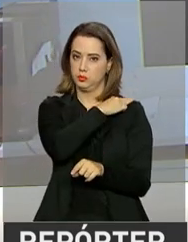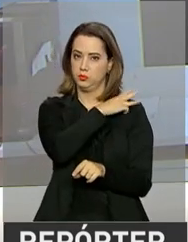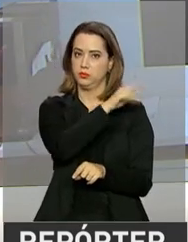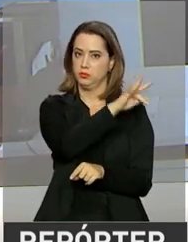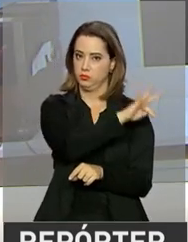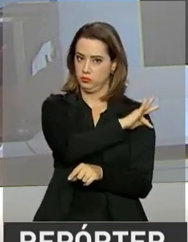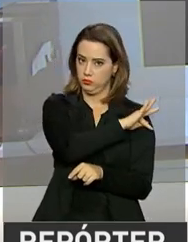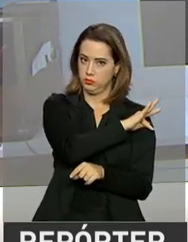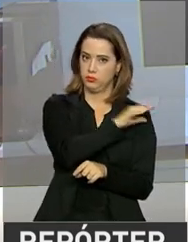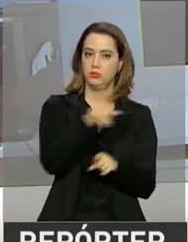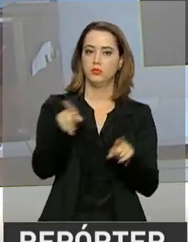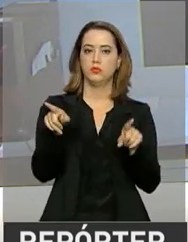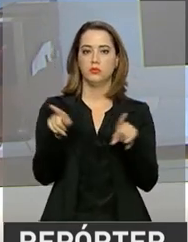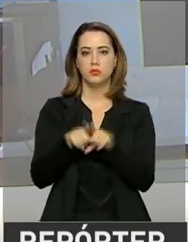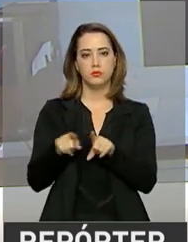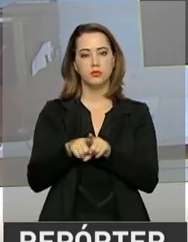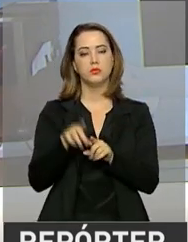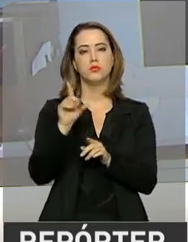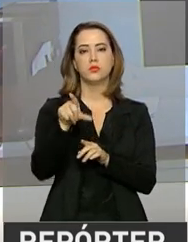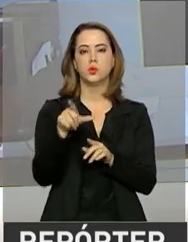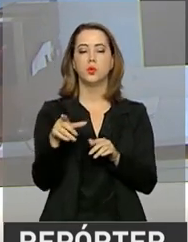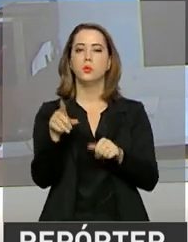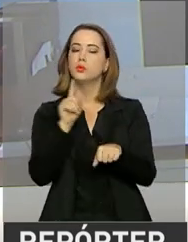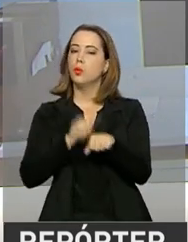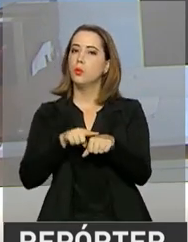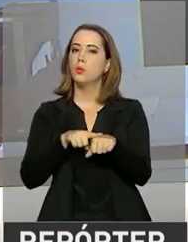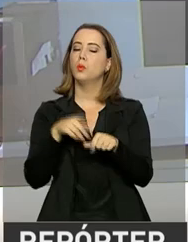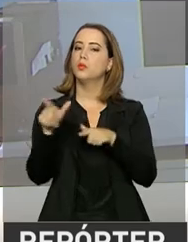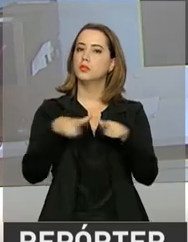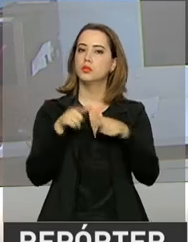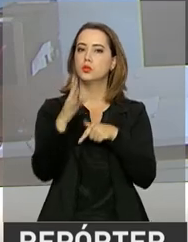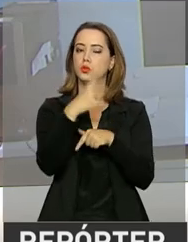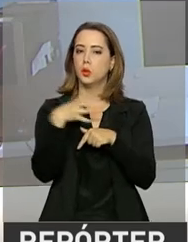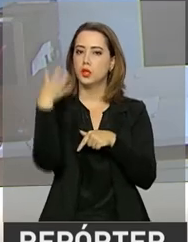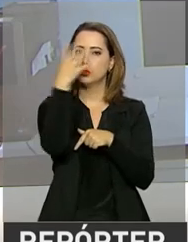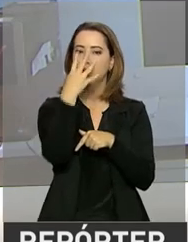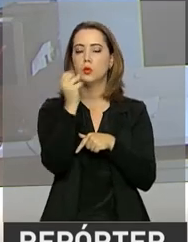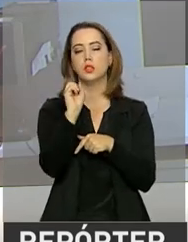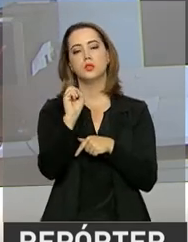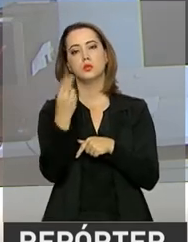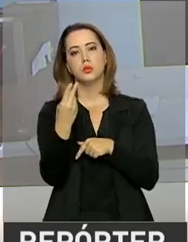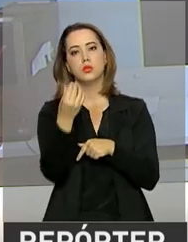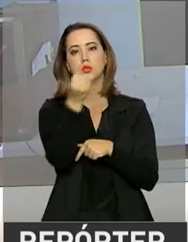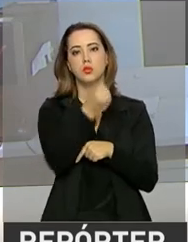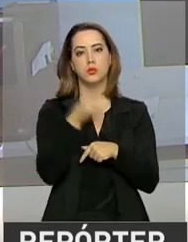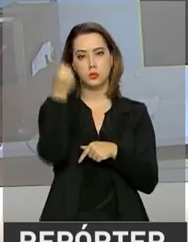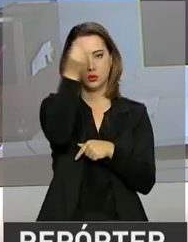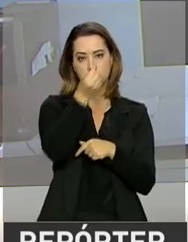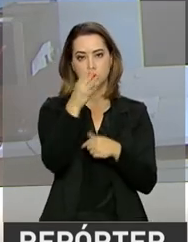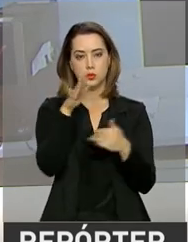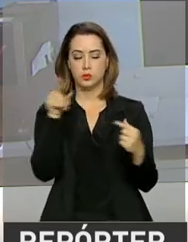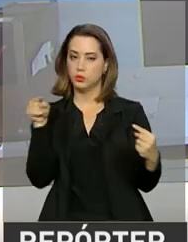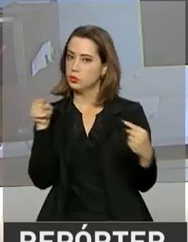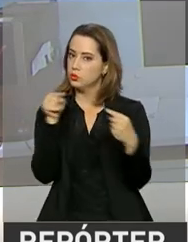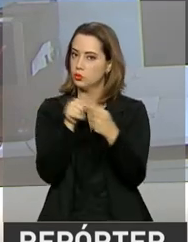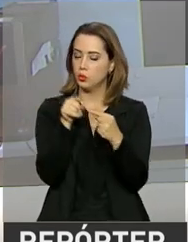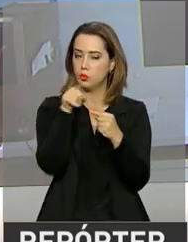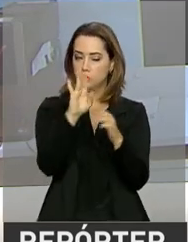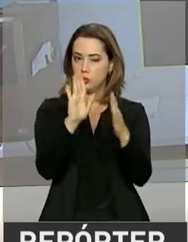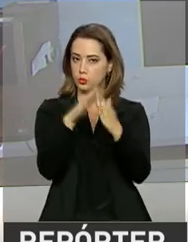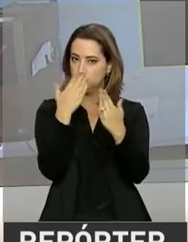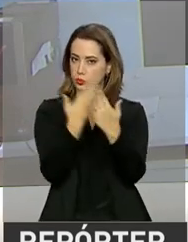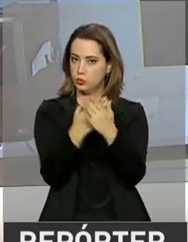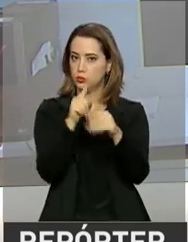anos finais do Ensino Fundamental a carga horária é de 4 ou de 6 horas diárias desde que compatível com o horário